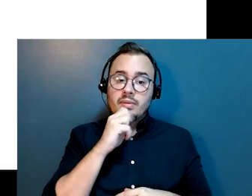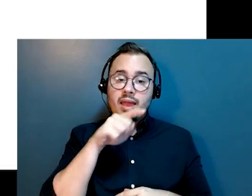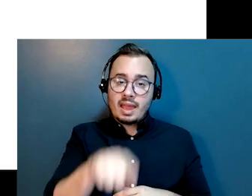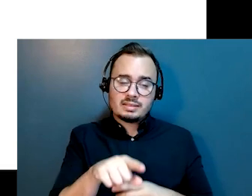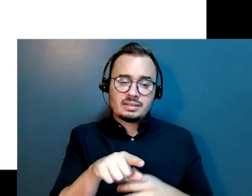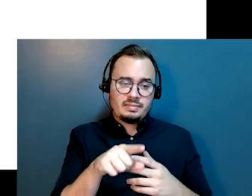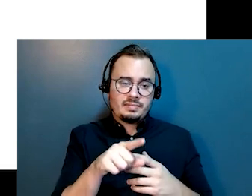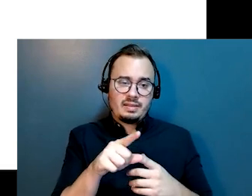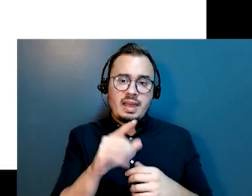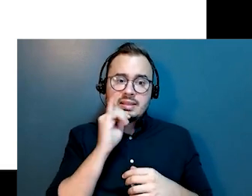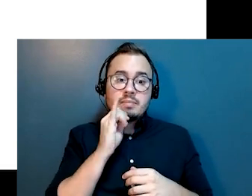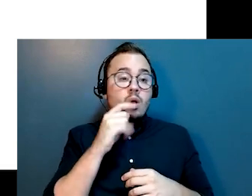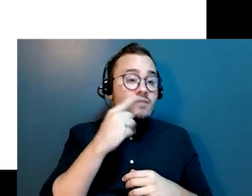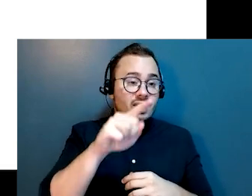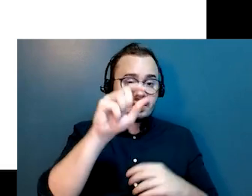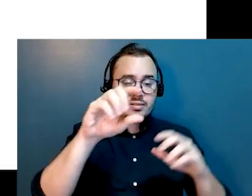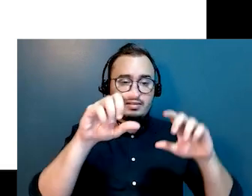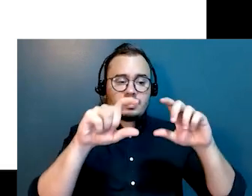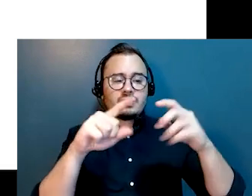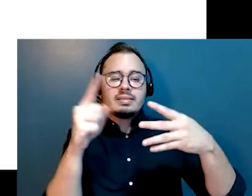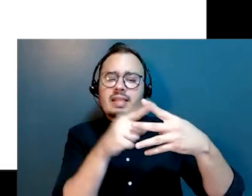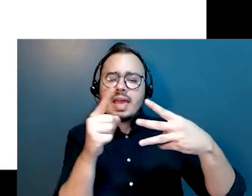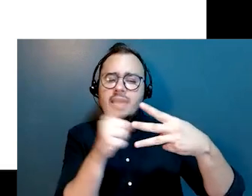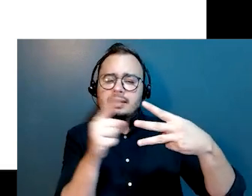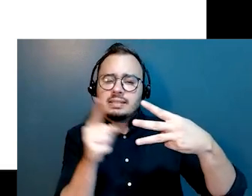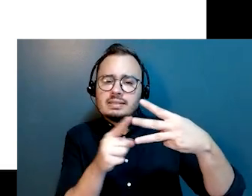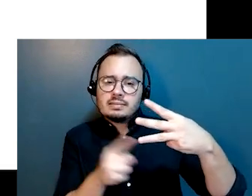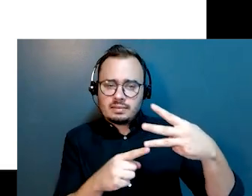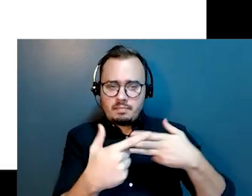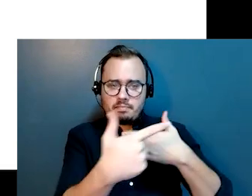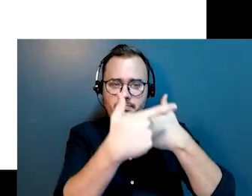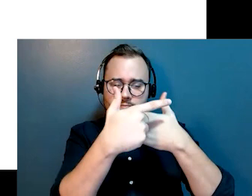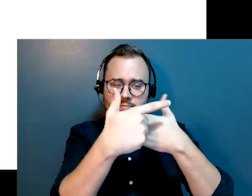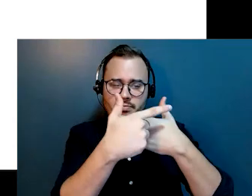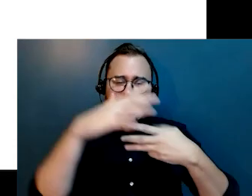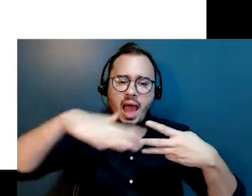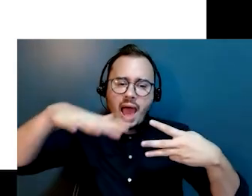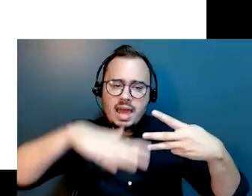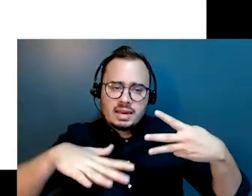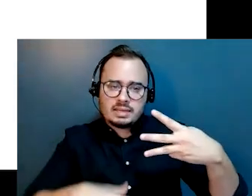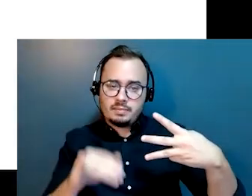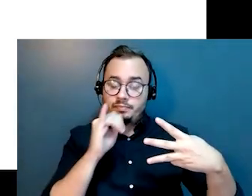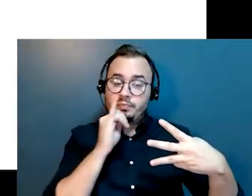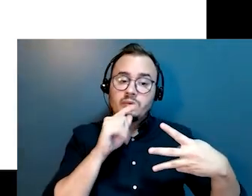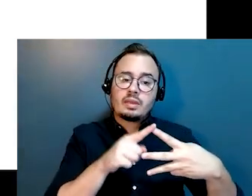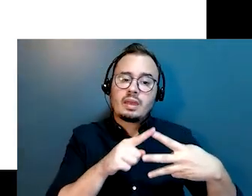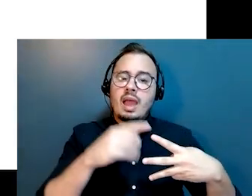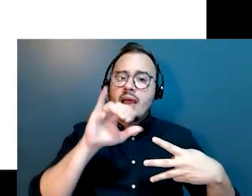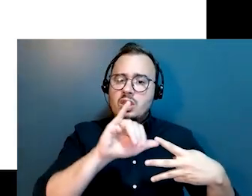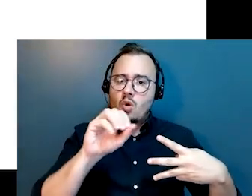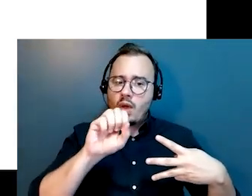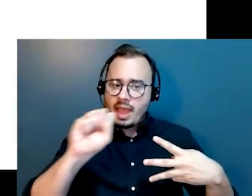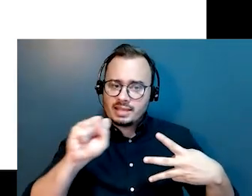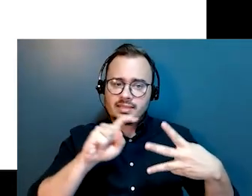de acordo com a especialidade. Aqui eu trago 3 exemplos de especialidades no iOS, Android e back-end. E